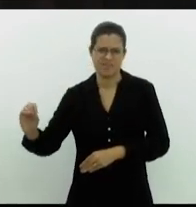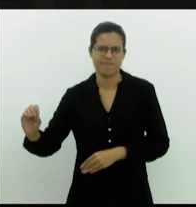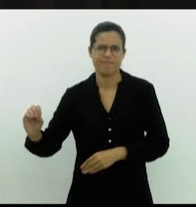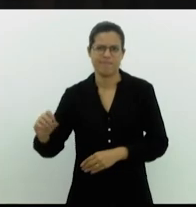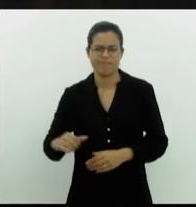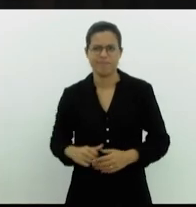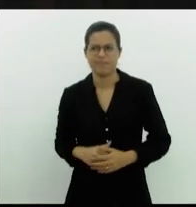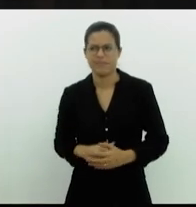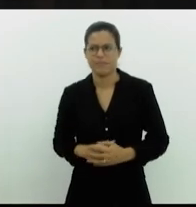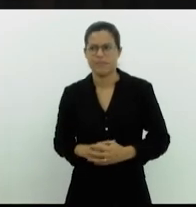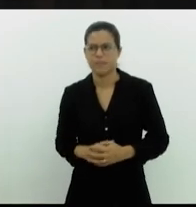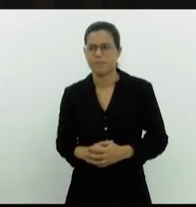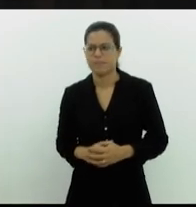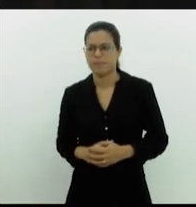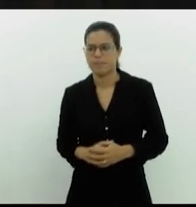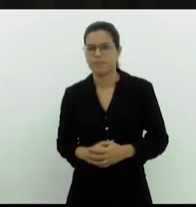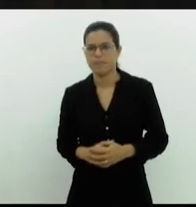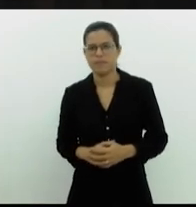E